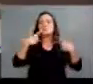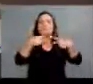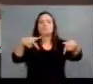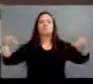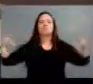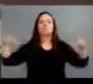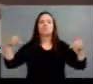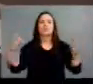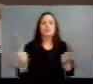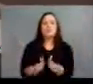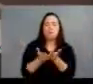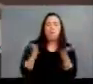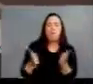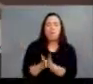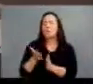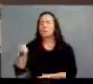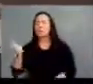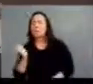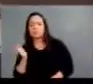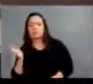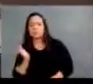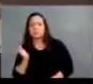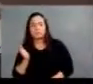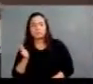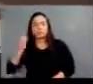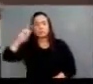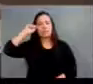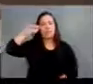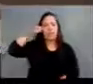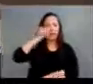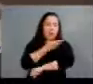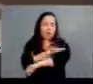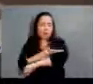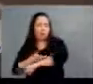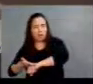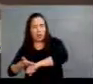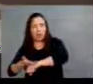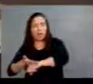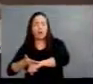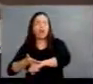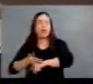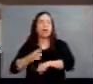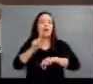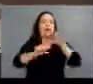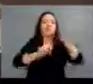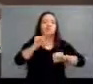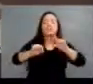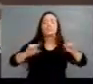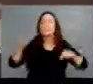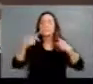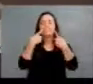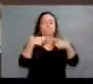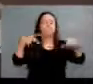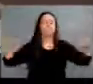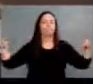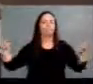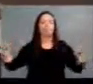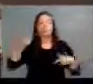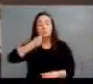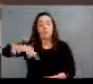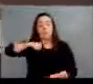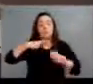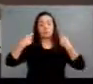de classe, independentemente da sua condição de raça, independentemente da sua condição de orientação sexual.